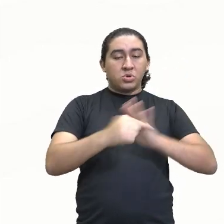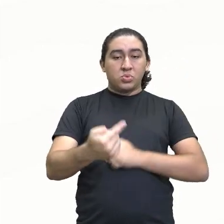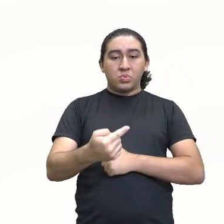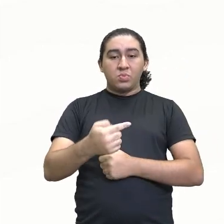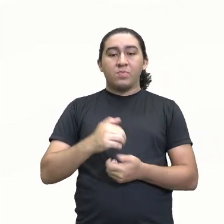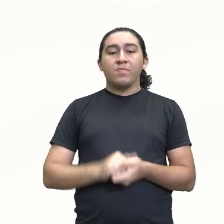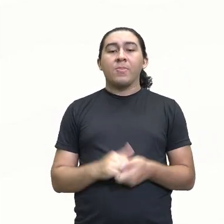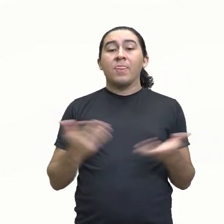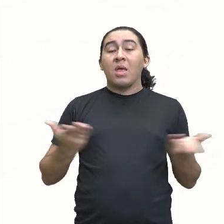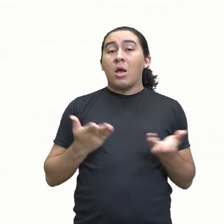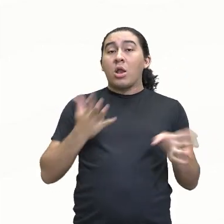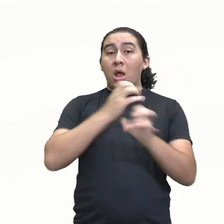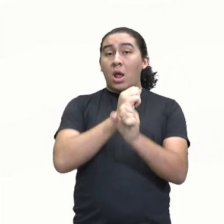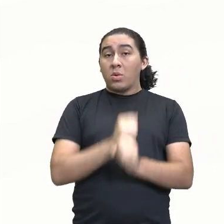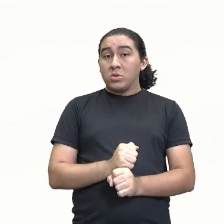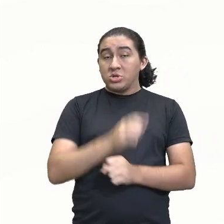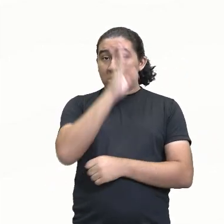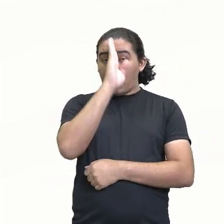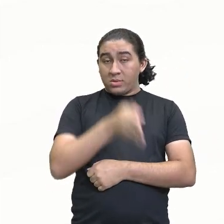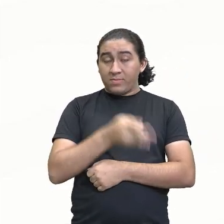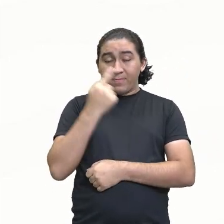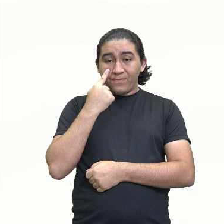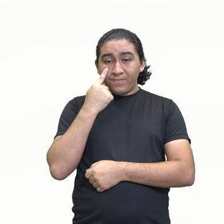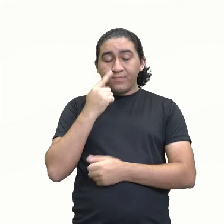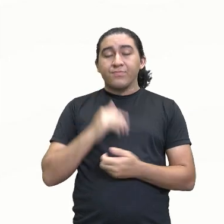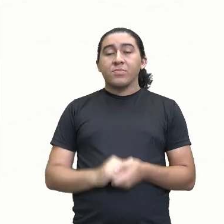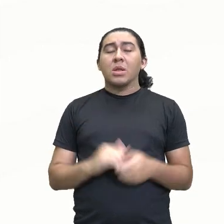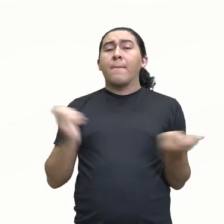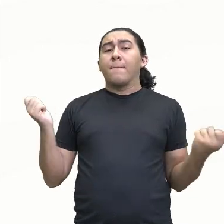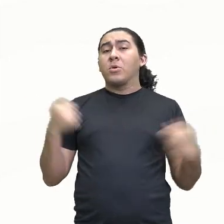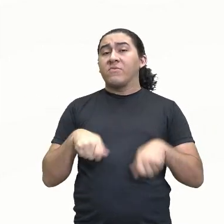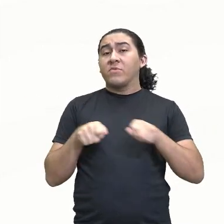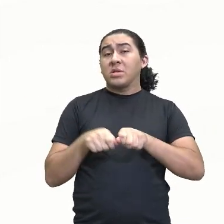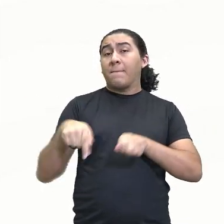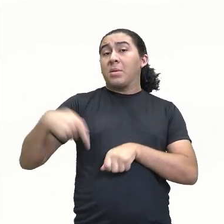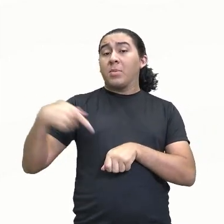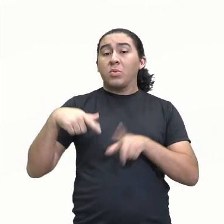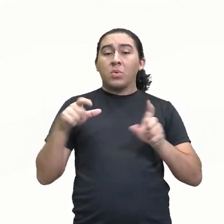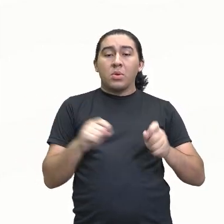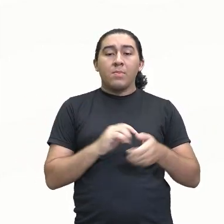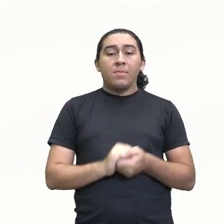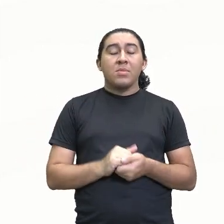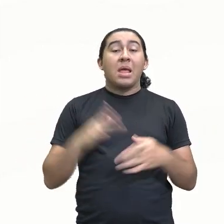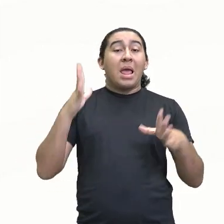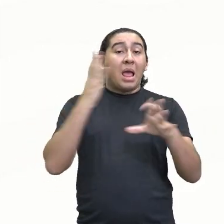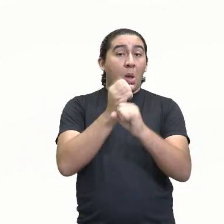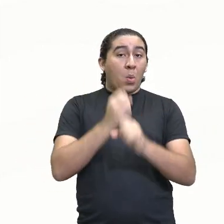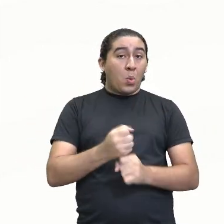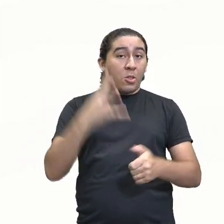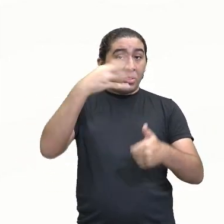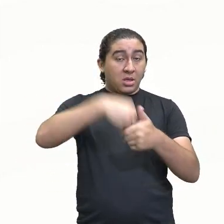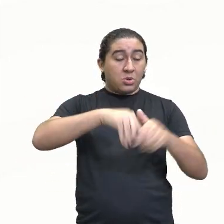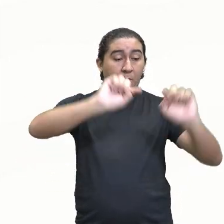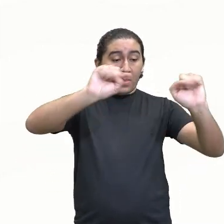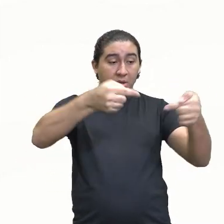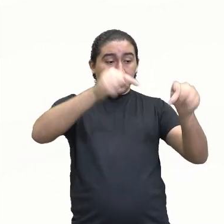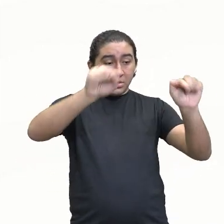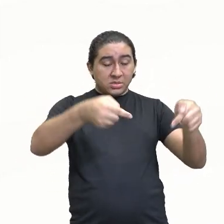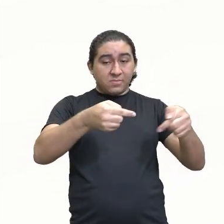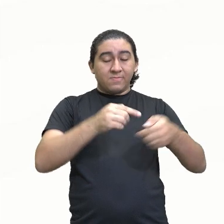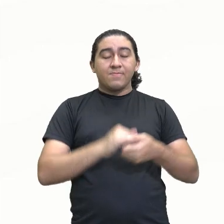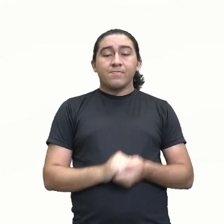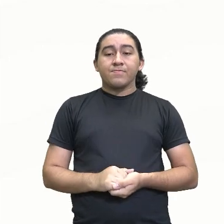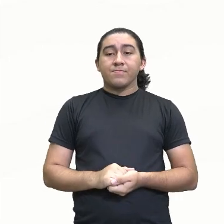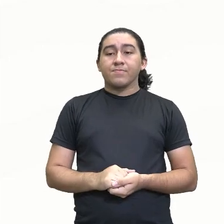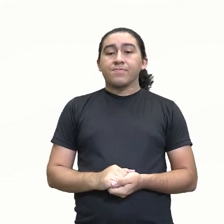fazer os cálculos matemáticos, certo? O que a gente pode fazer aqui primeiro? Resolve o que tem dentro do parênteses,